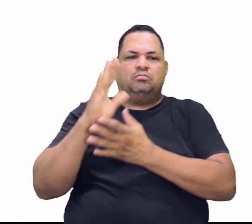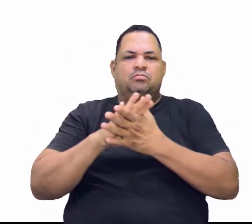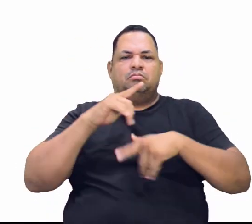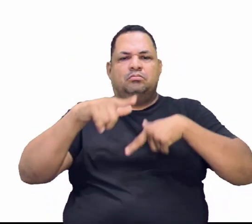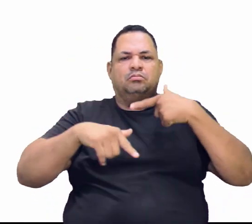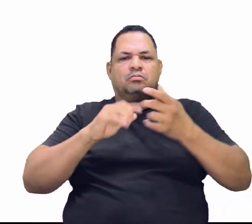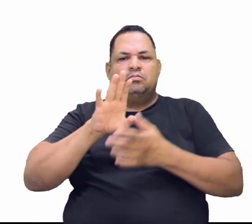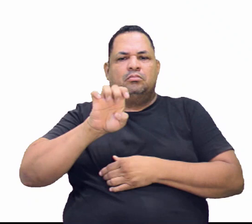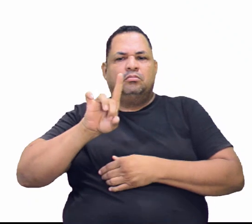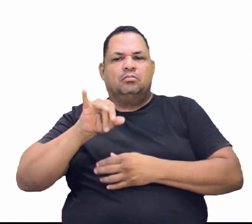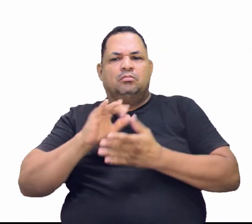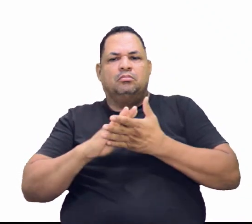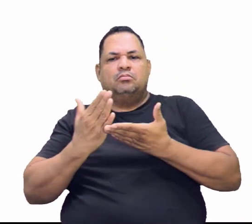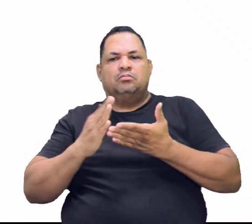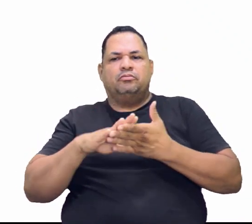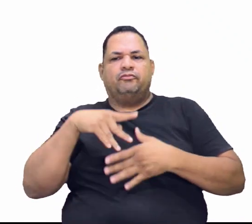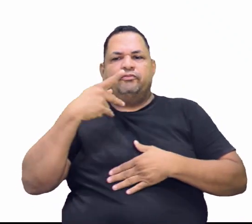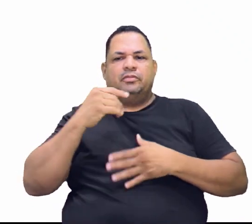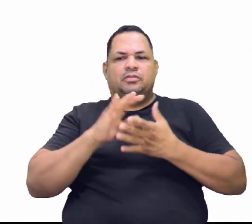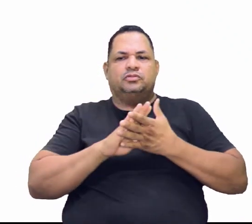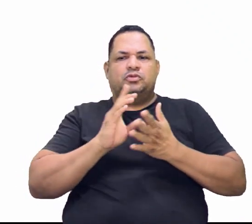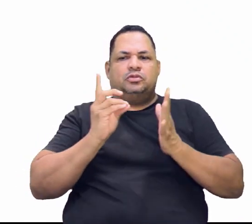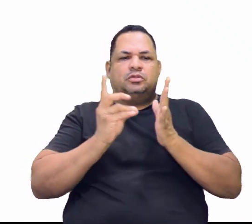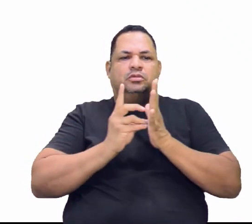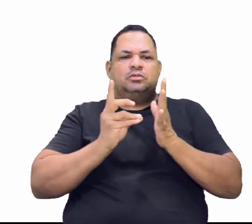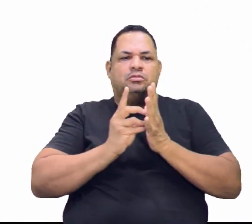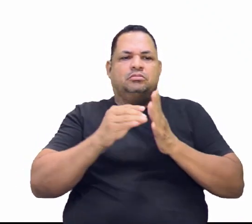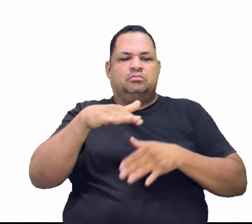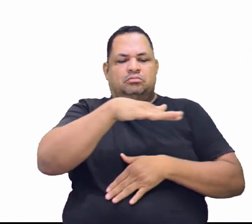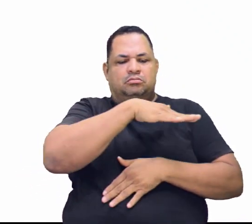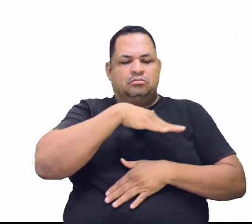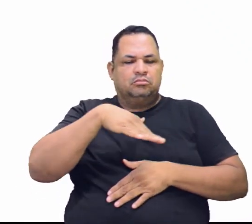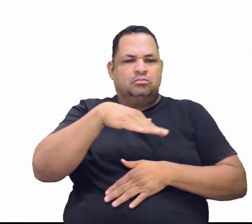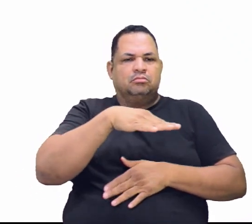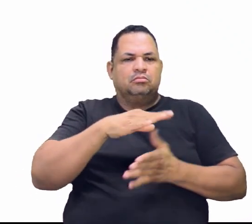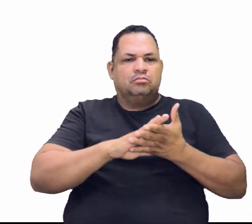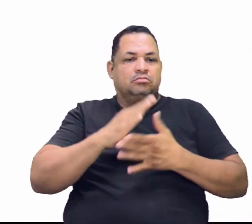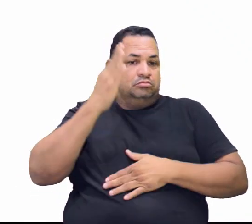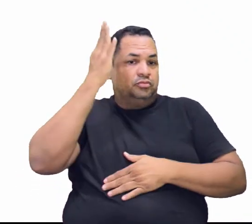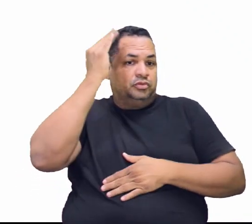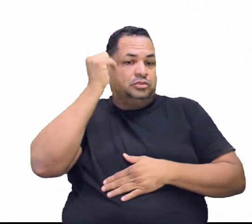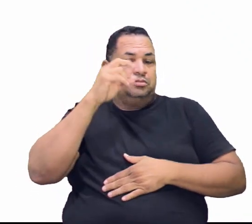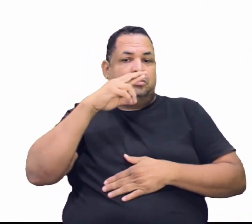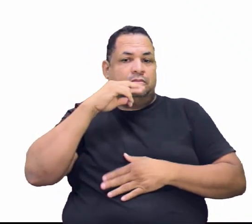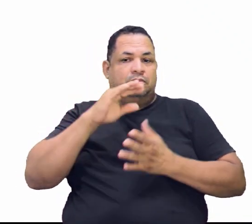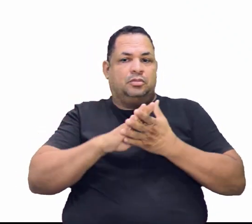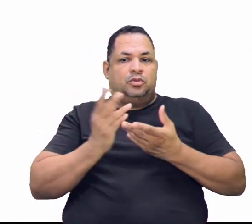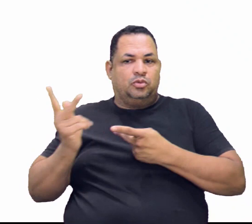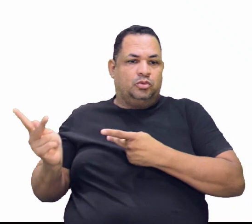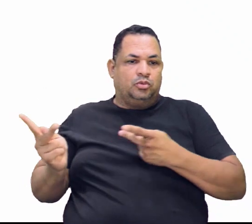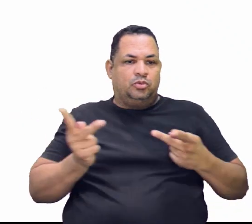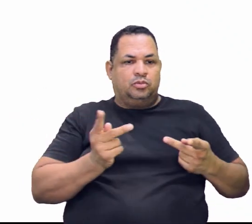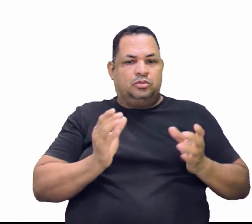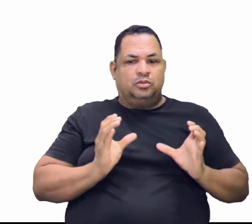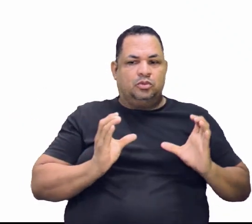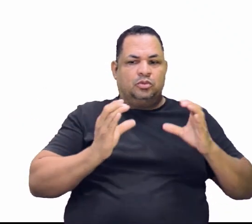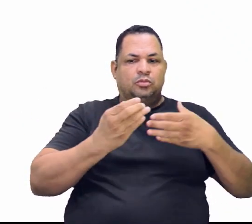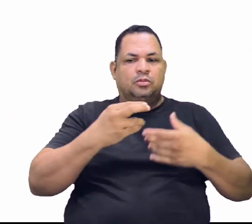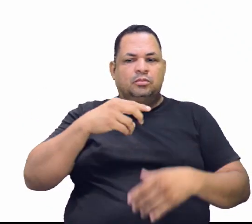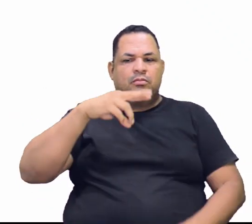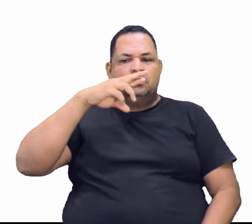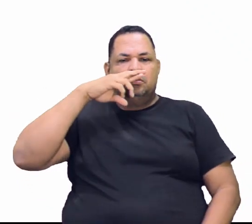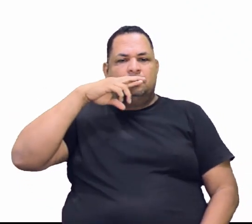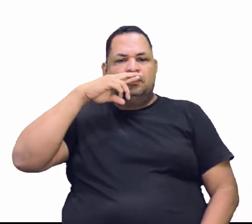Aloysio Ferreira sobre os indígenas chegaram até Rondon, que o convidou para integrar a Comissão